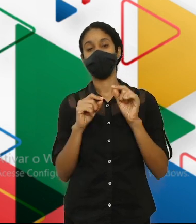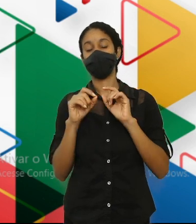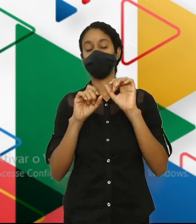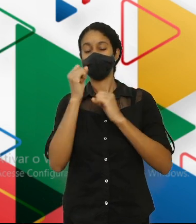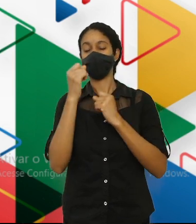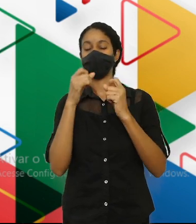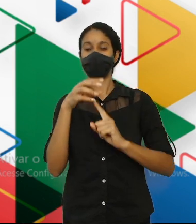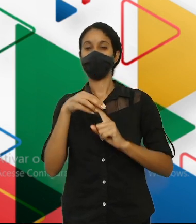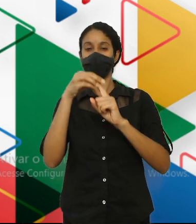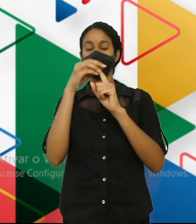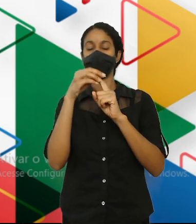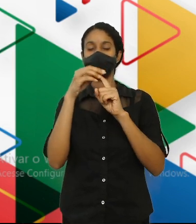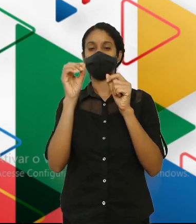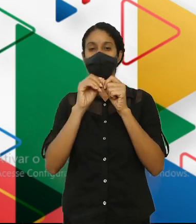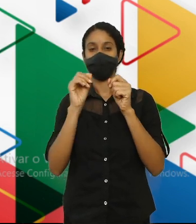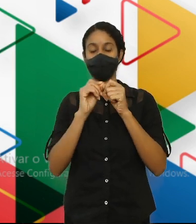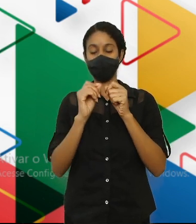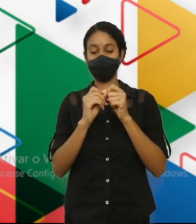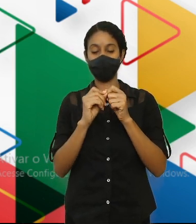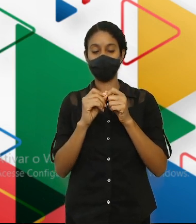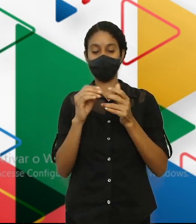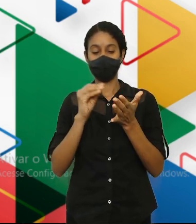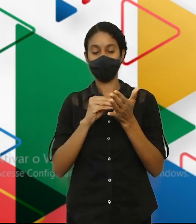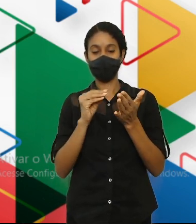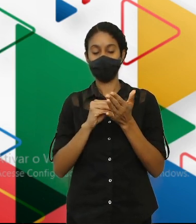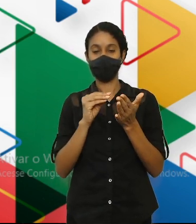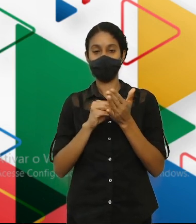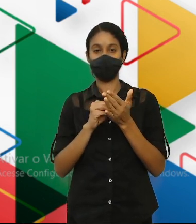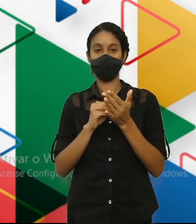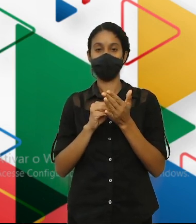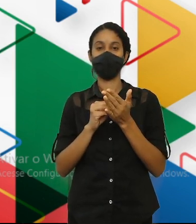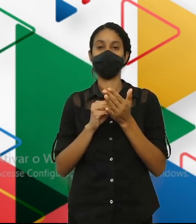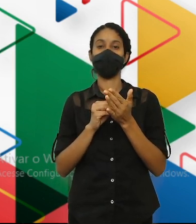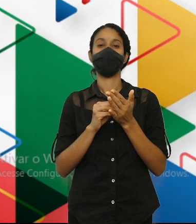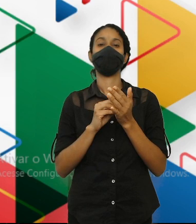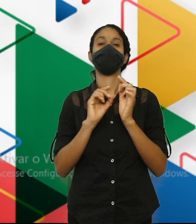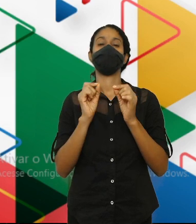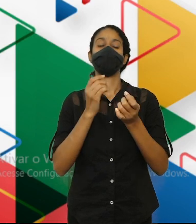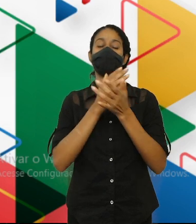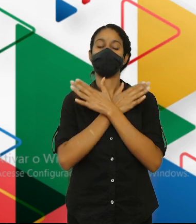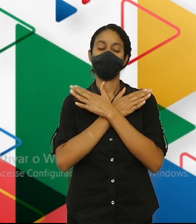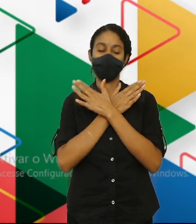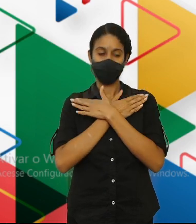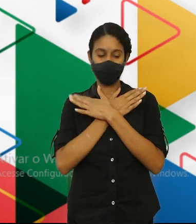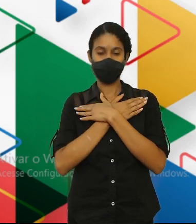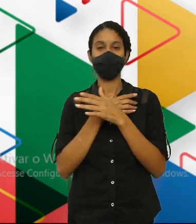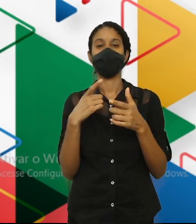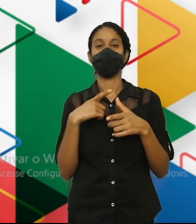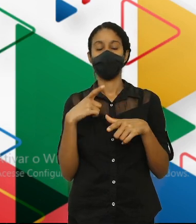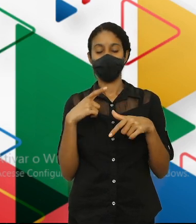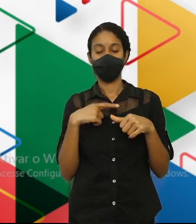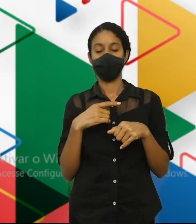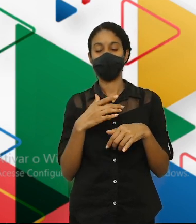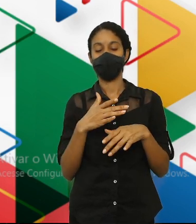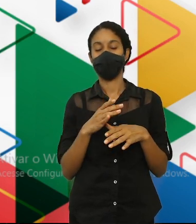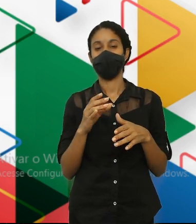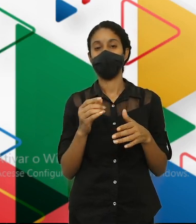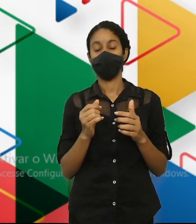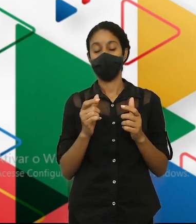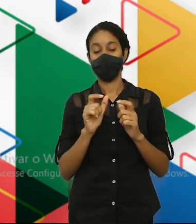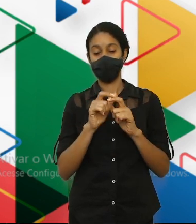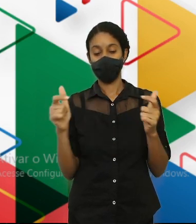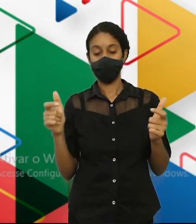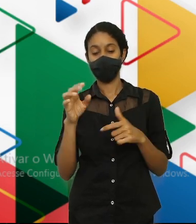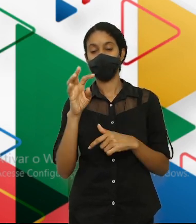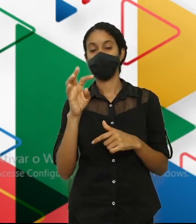é um dos principais responsáveis pelo desemprego no setor secundário da economia, igualmente pelo aumento das terceirizações no